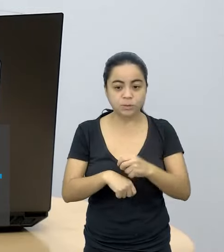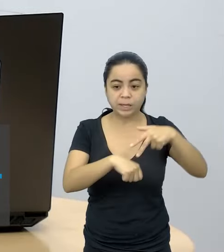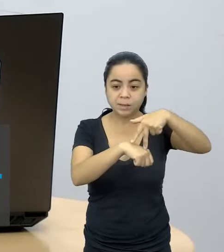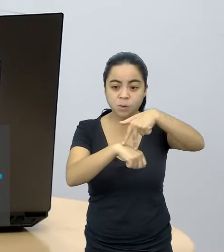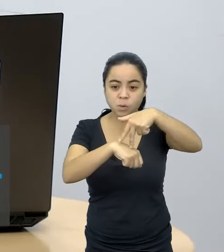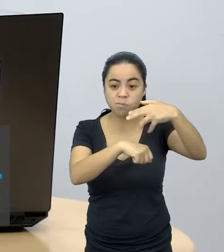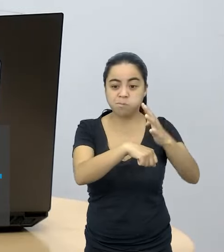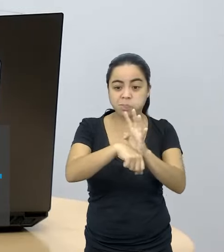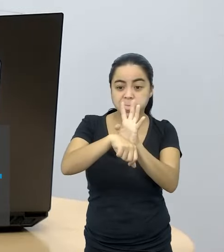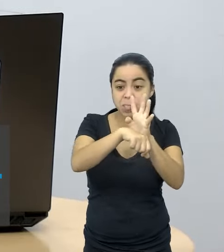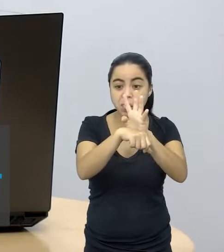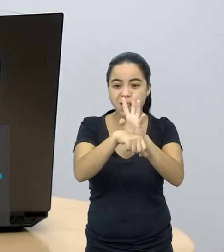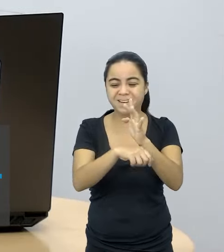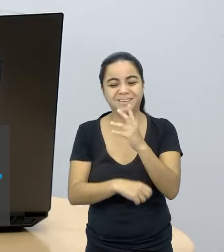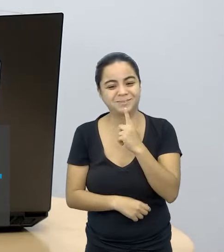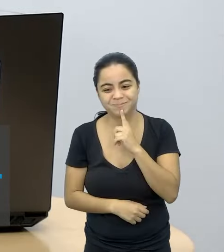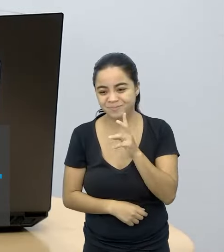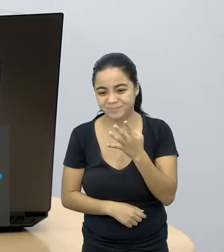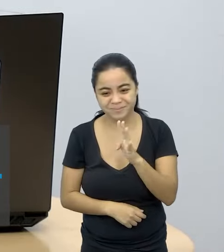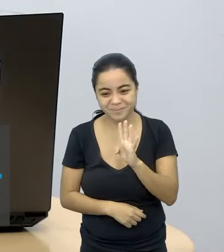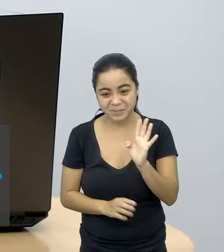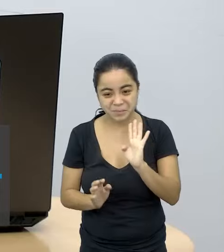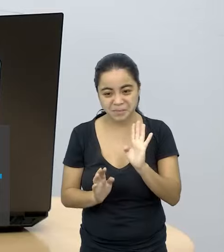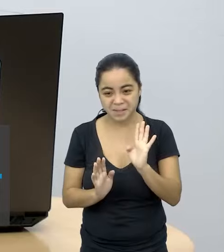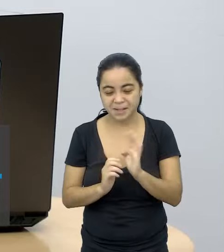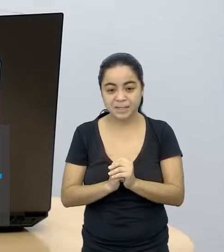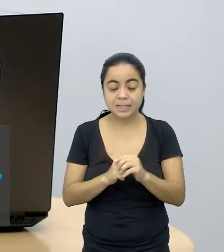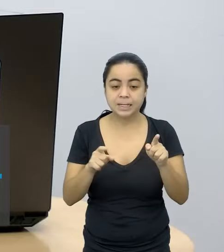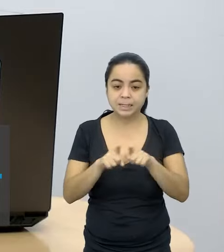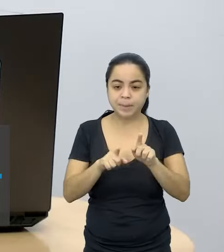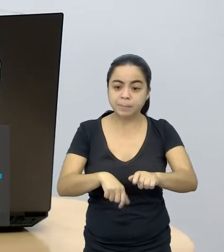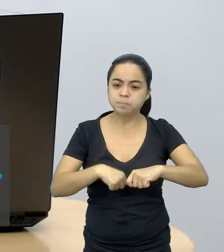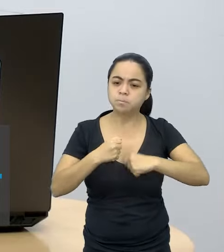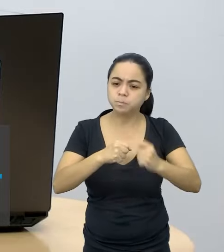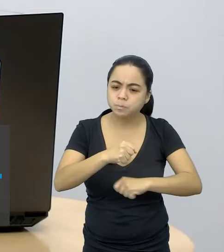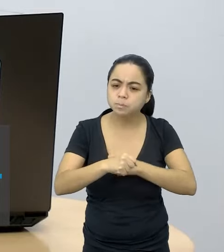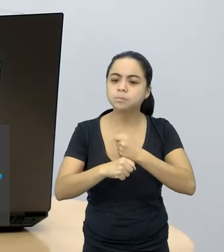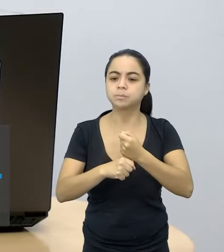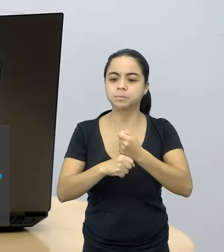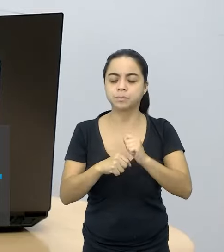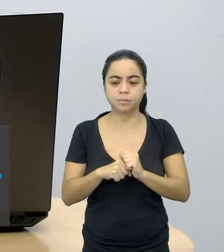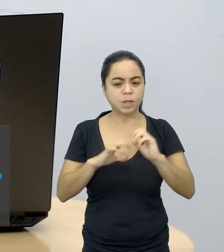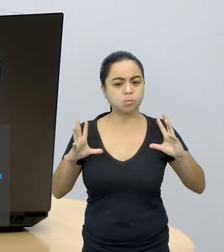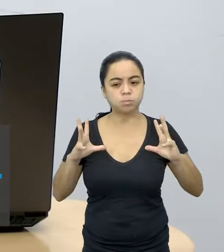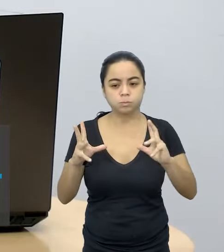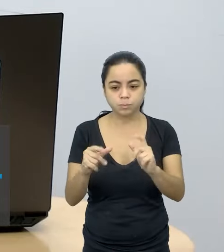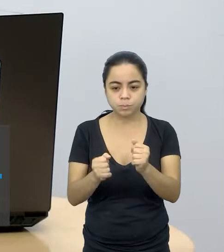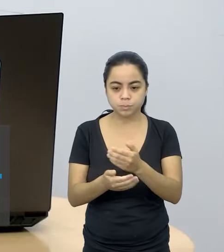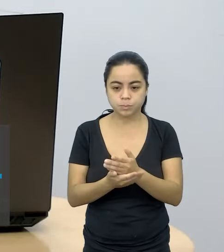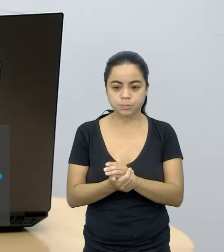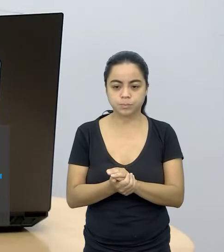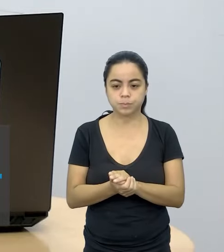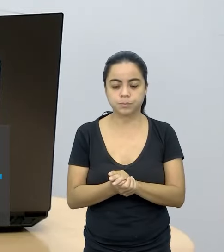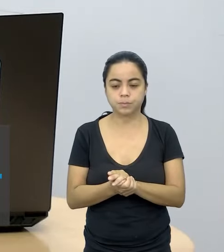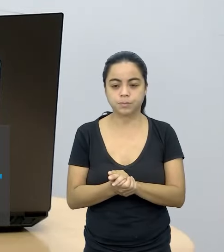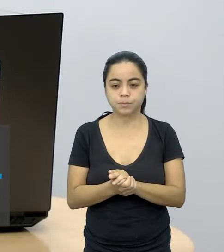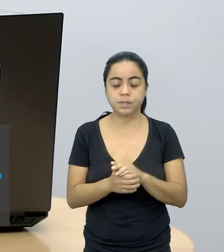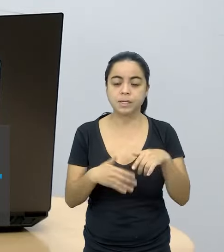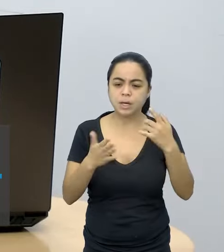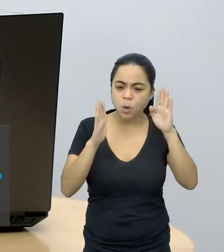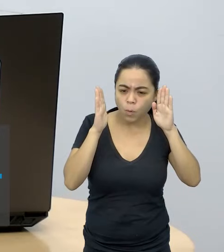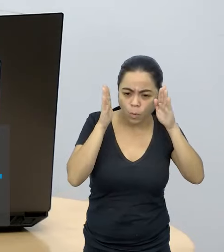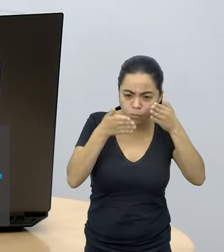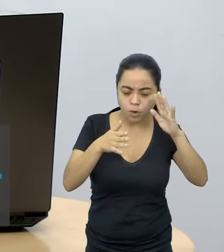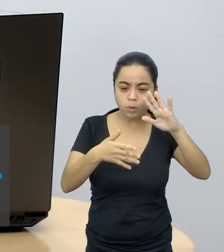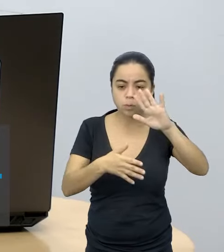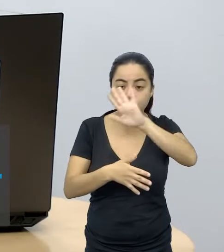coletivo. Né? E superação. Né, que é para todo mundo, né? E o foco do mapa